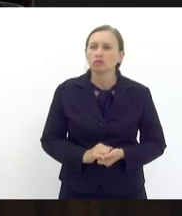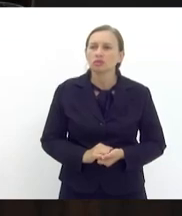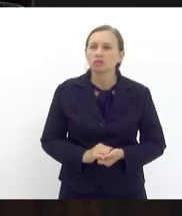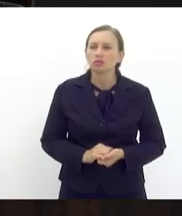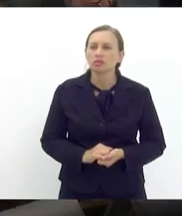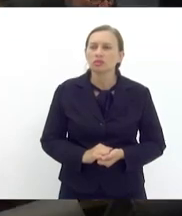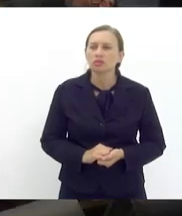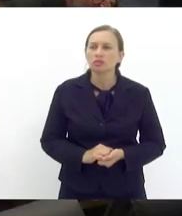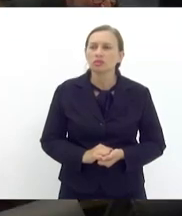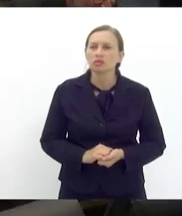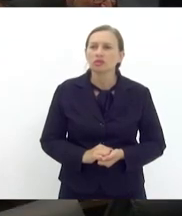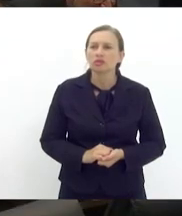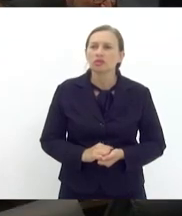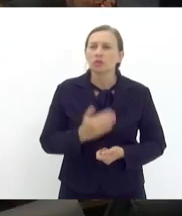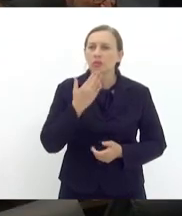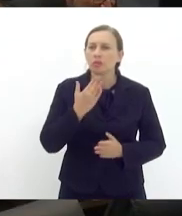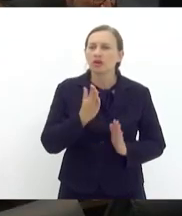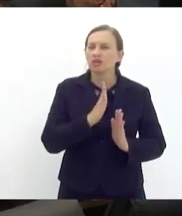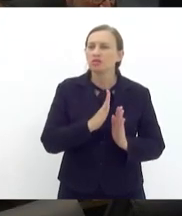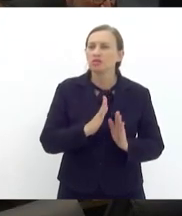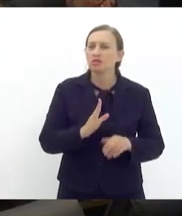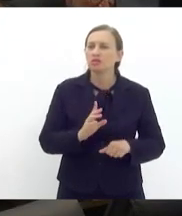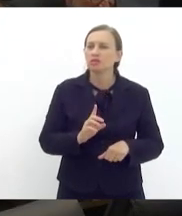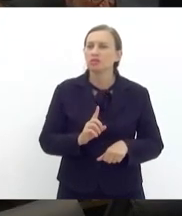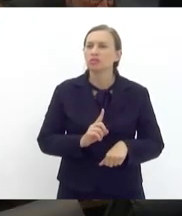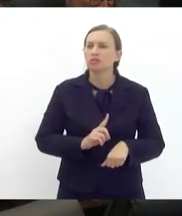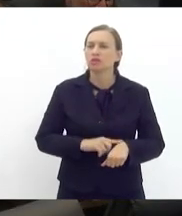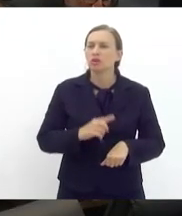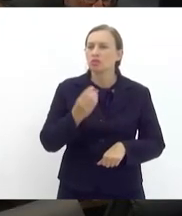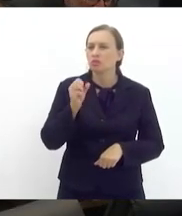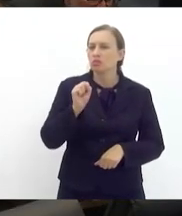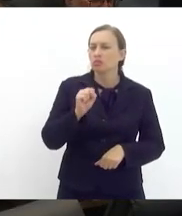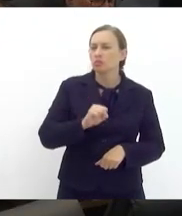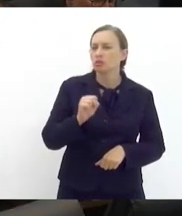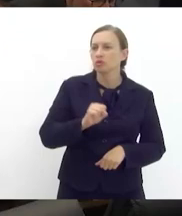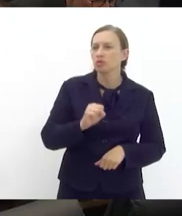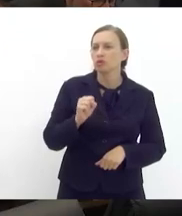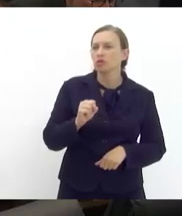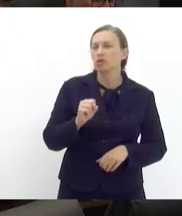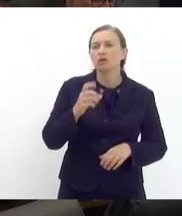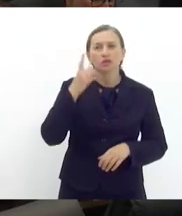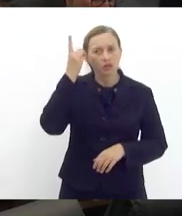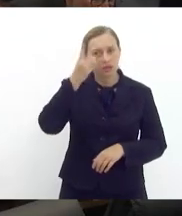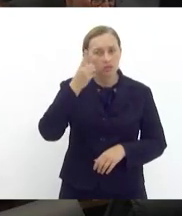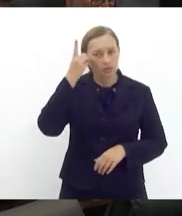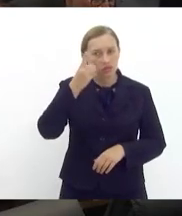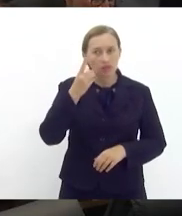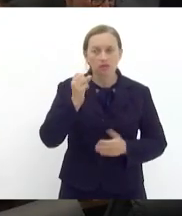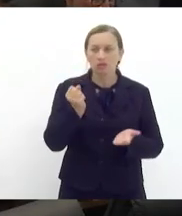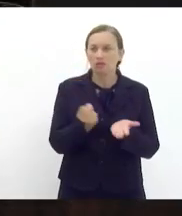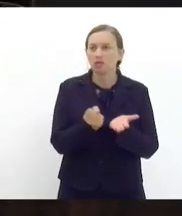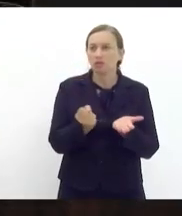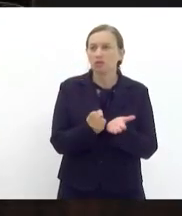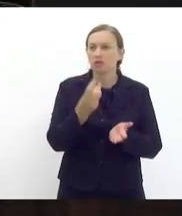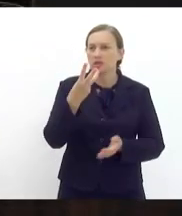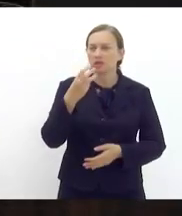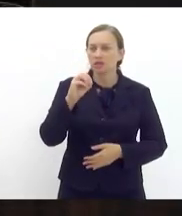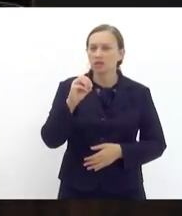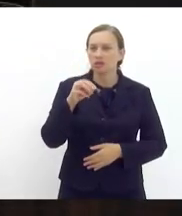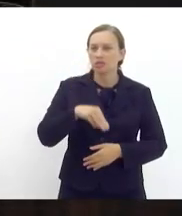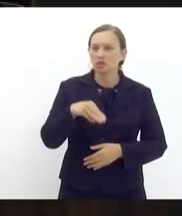alguém pediu uma só um minuto deputado Samuel já ou não ao invés de 30 minutos a